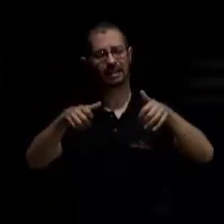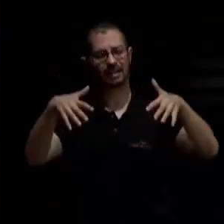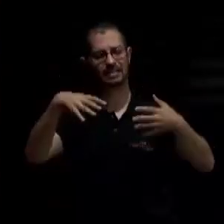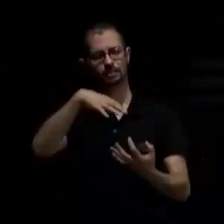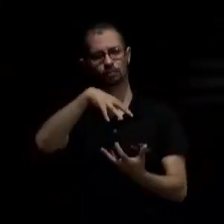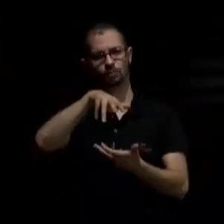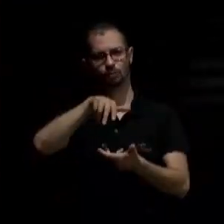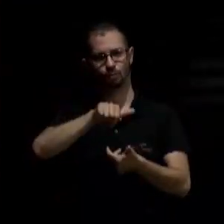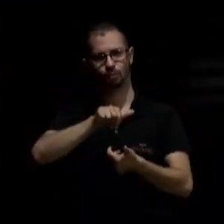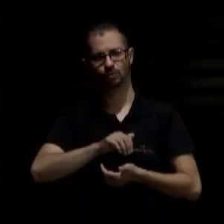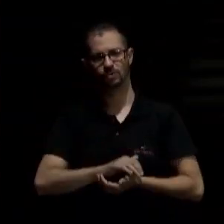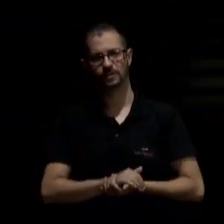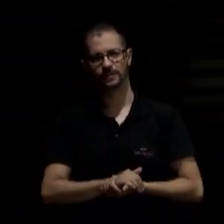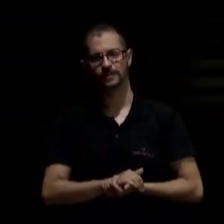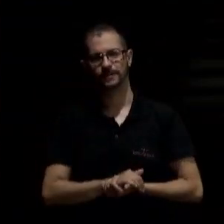E